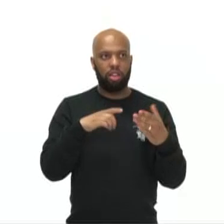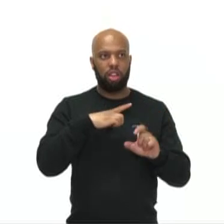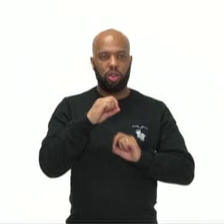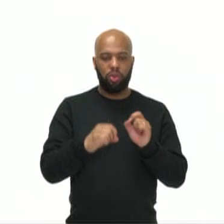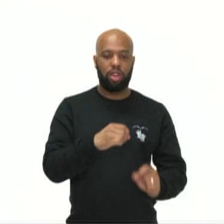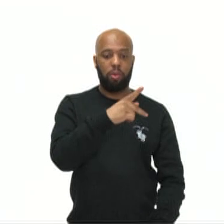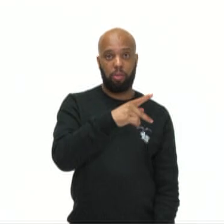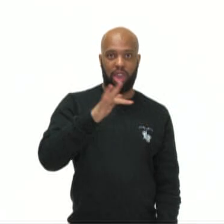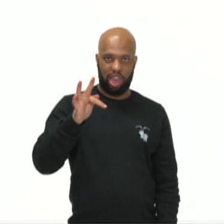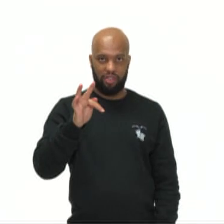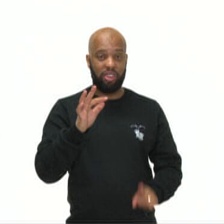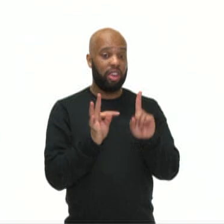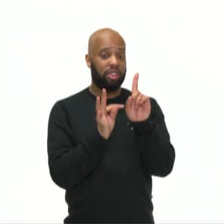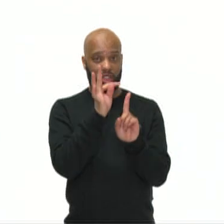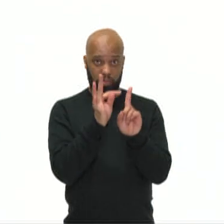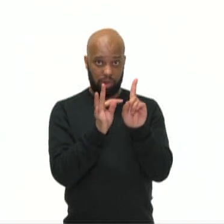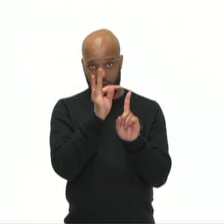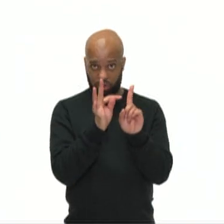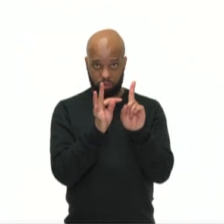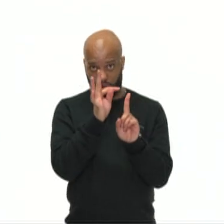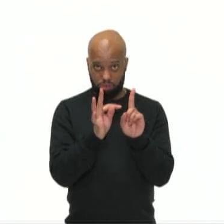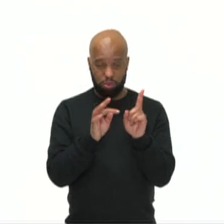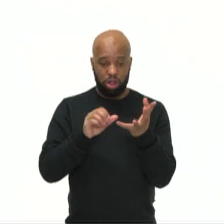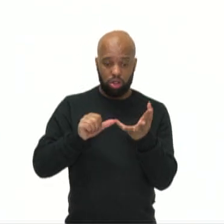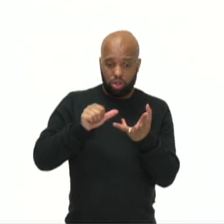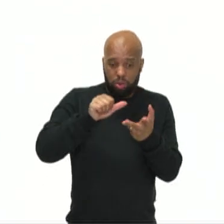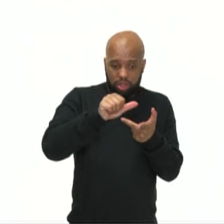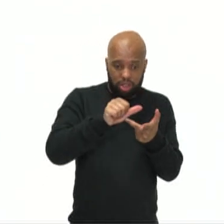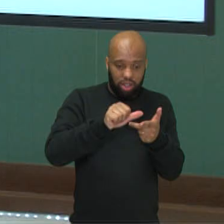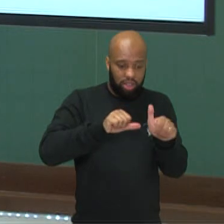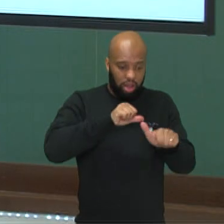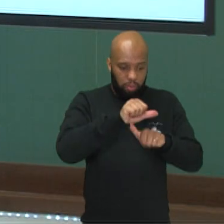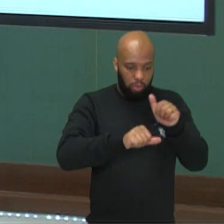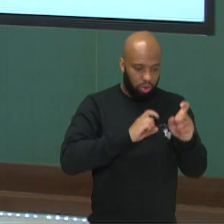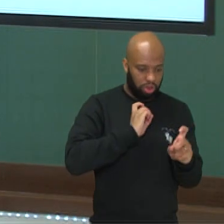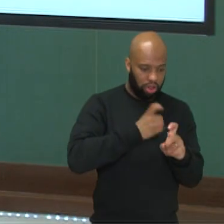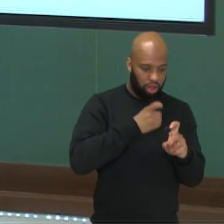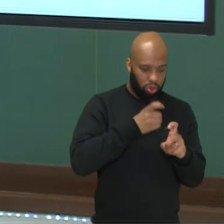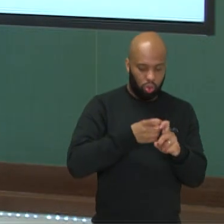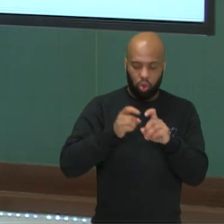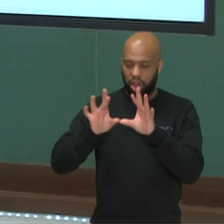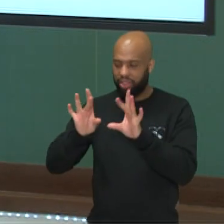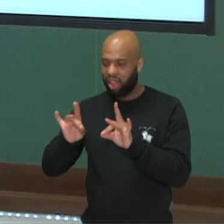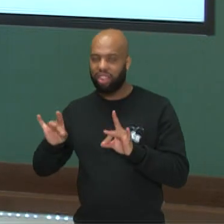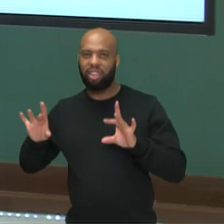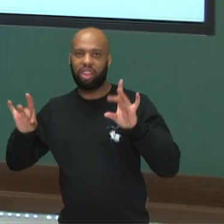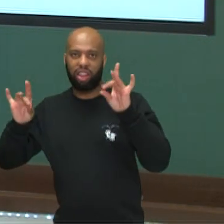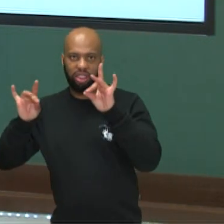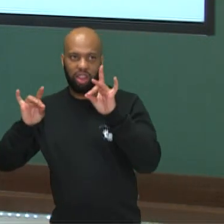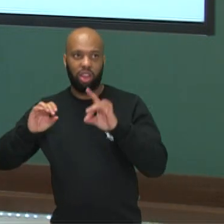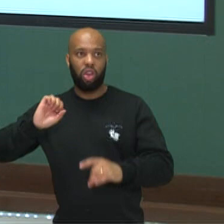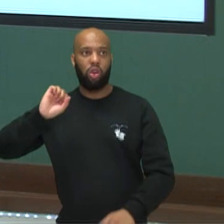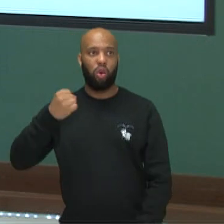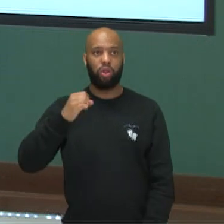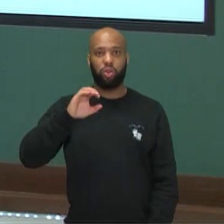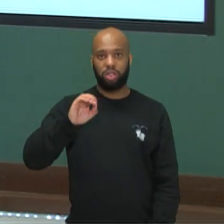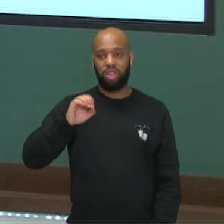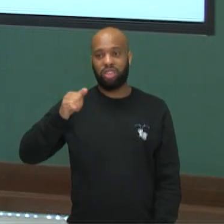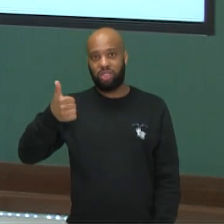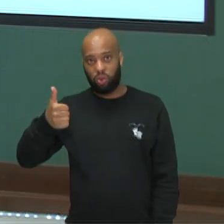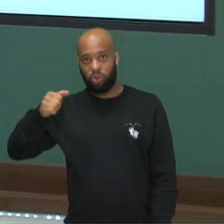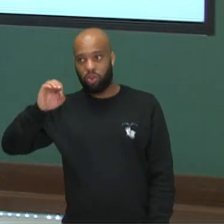a temperatura em que esta substância vai sair do seu estado sólido para líquido vai ser 801